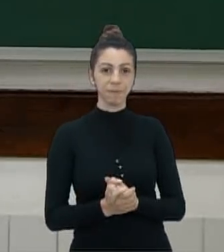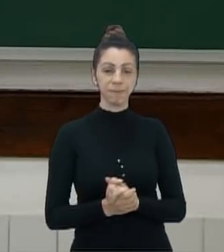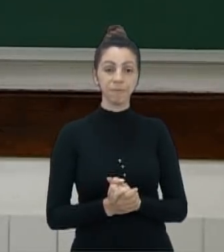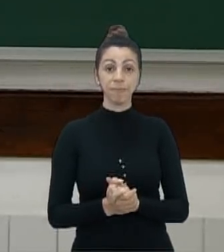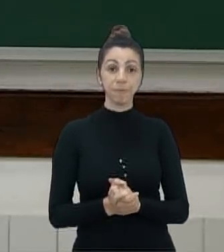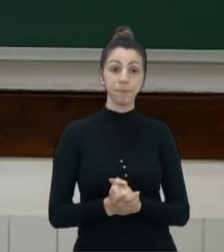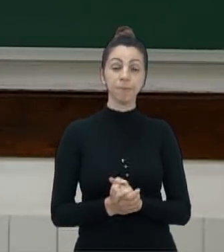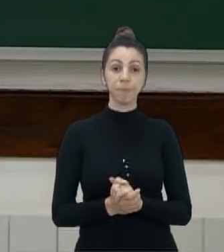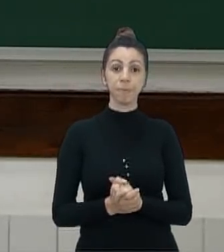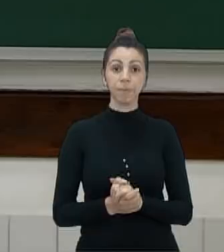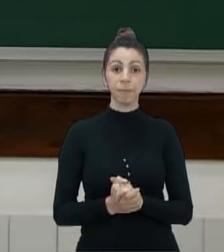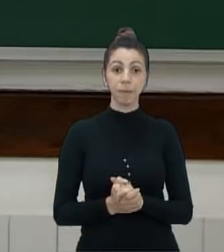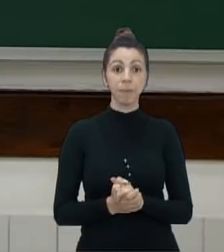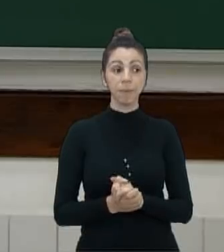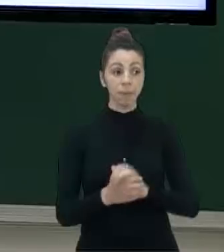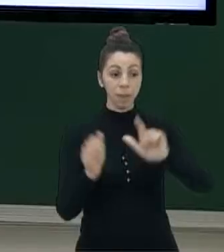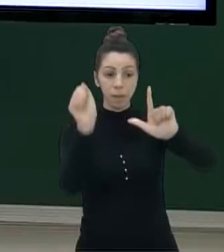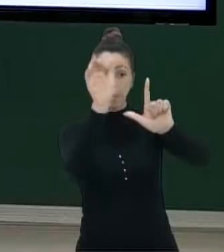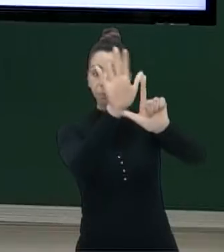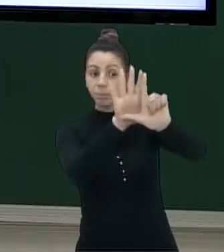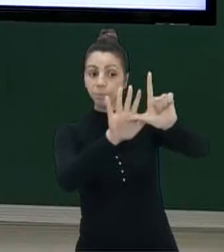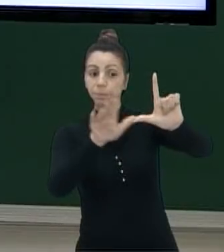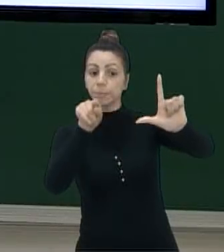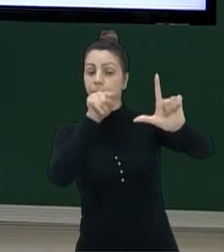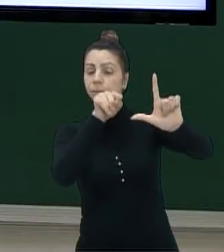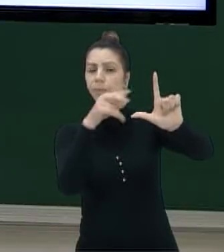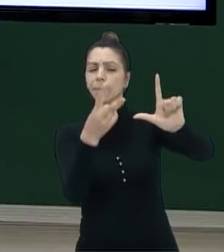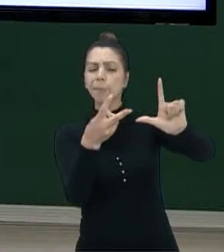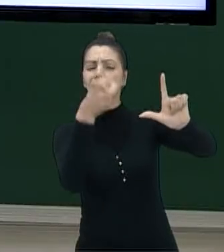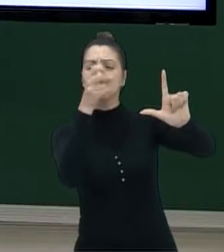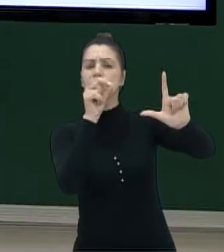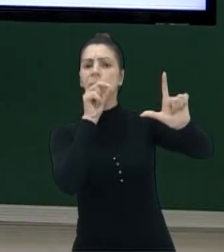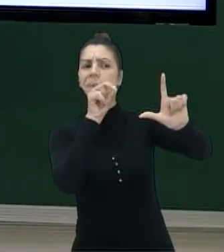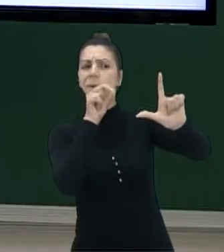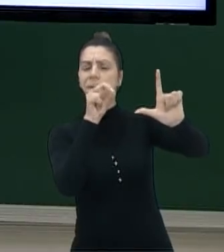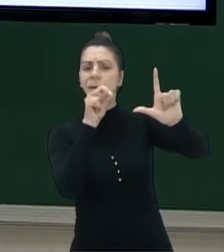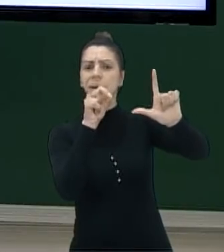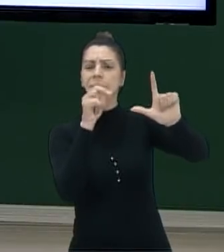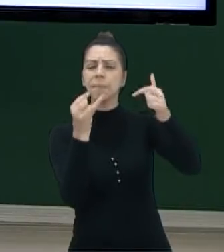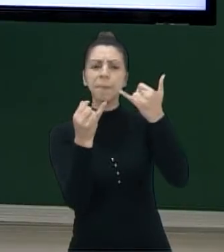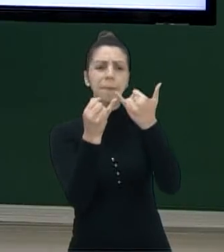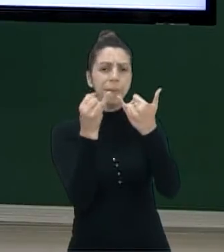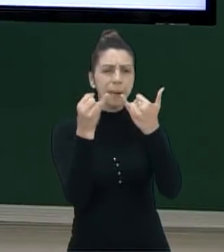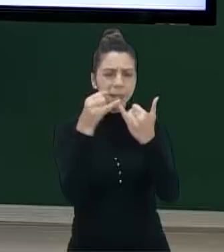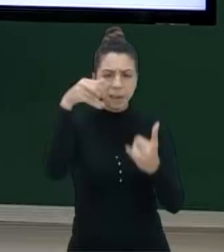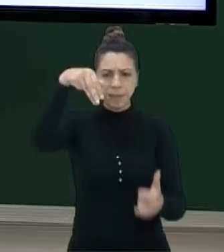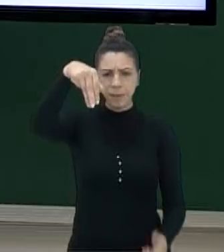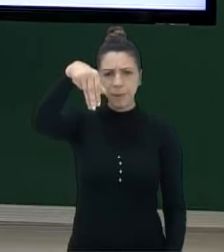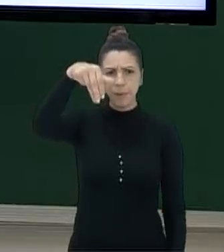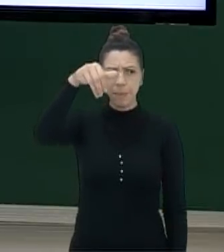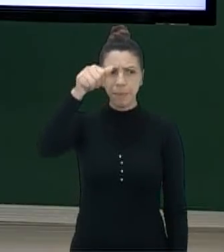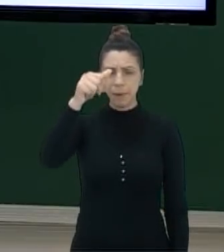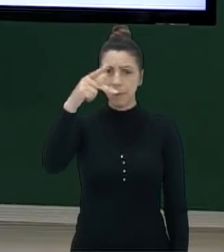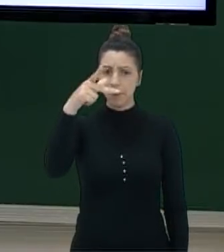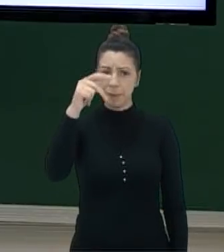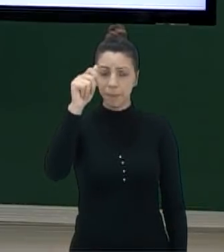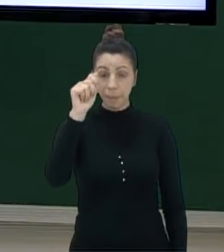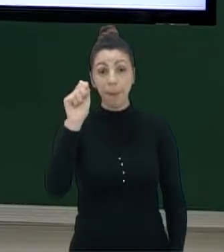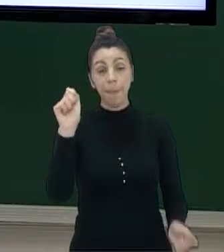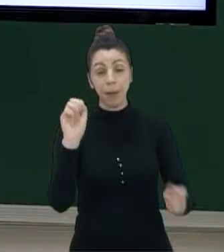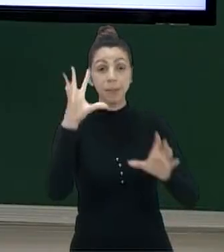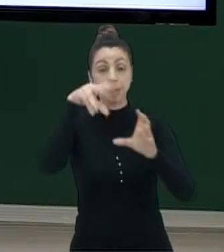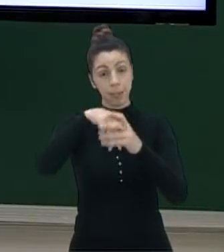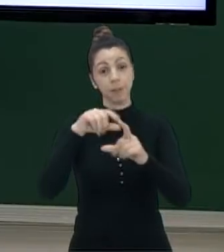passado aqui, ó, que no plano cartesiano abaixo, perceba que ele parece um mapa. Entretanto, ele tem aqui o plano